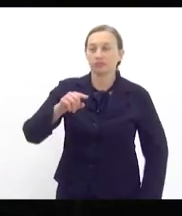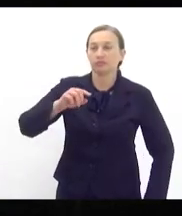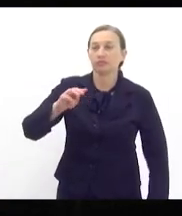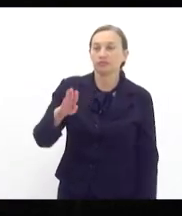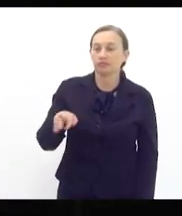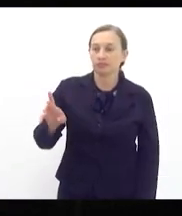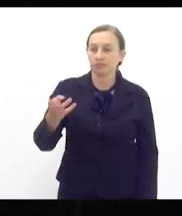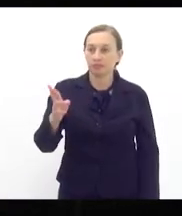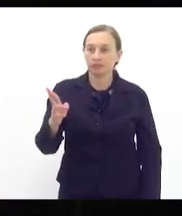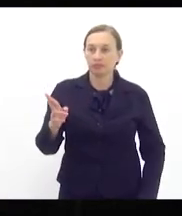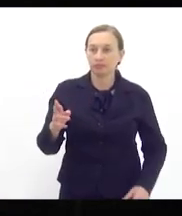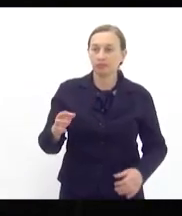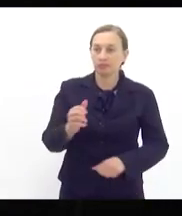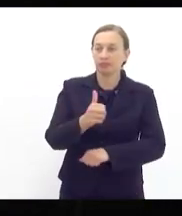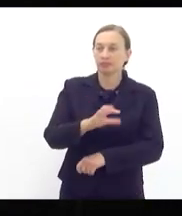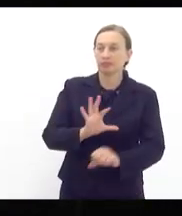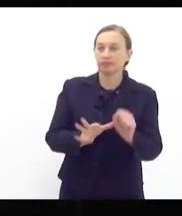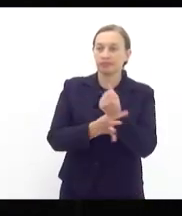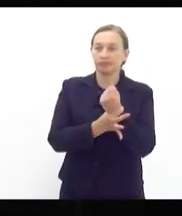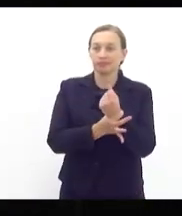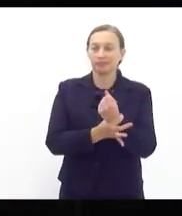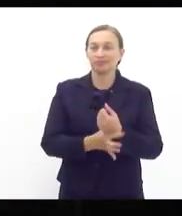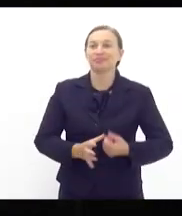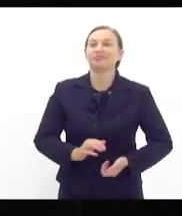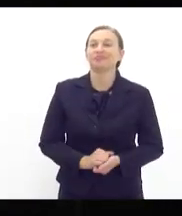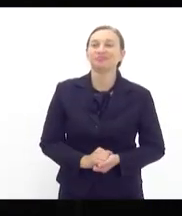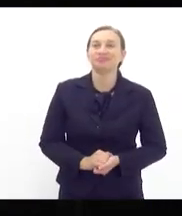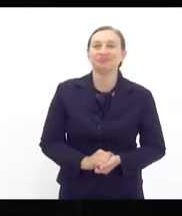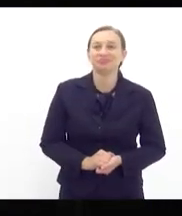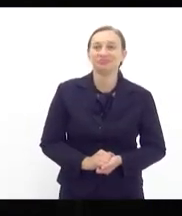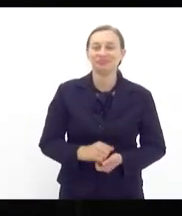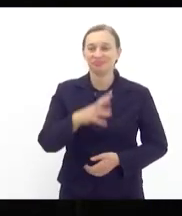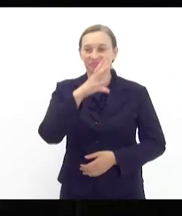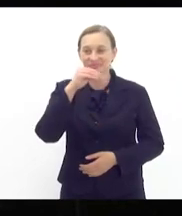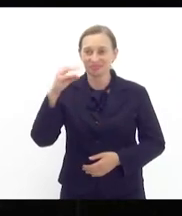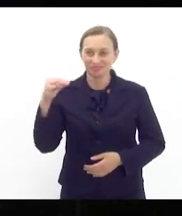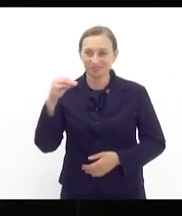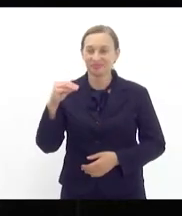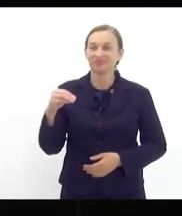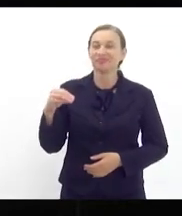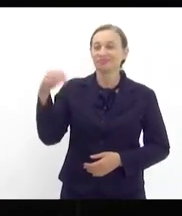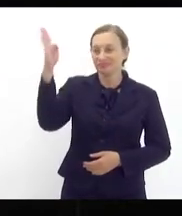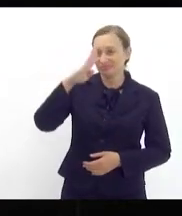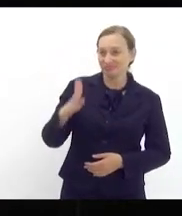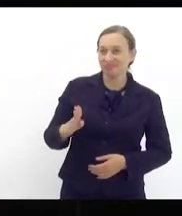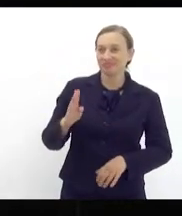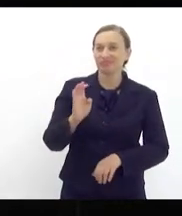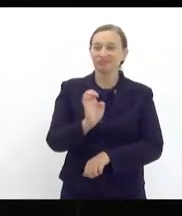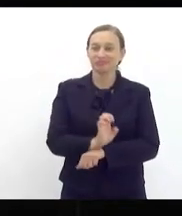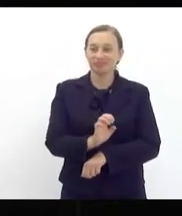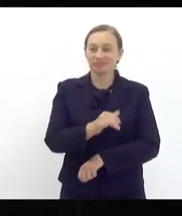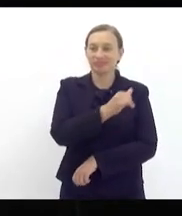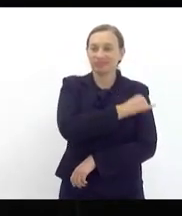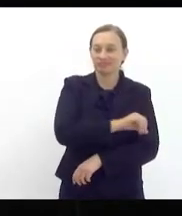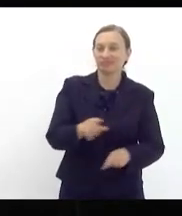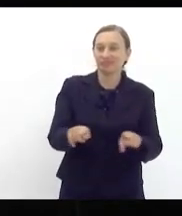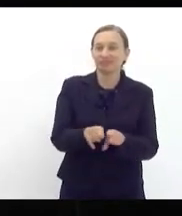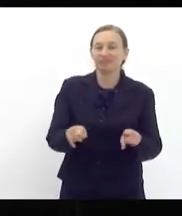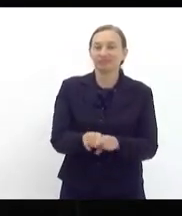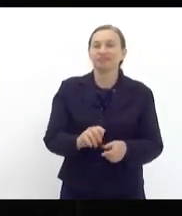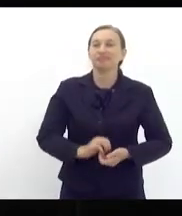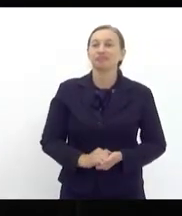insegurança das nossas crianças e dos nossos adolescentes no Brasil inteiro e também no estado do Rio de Janeiro eu